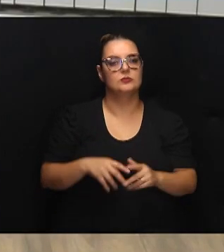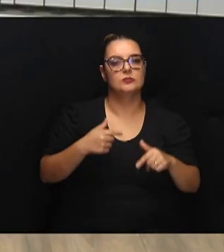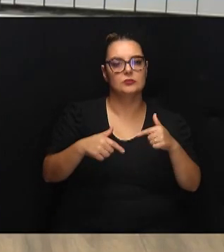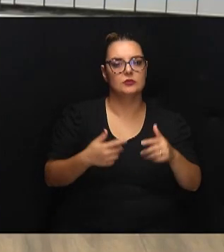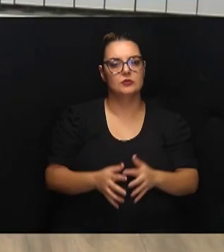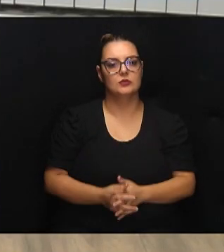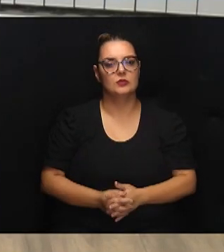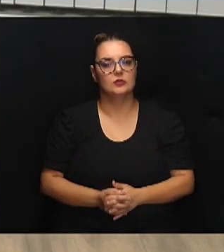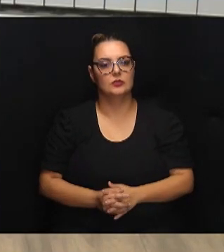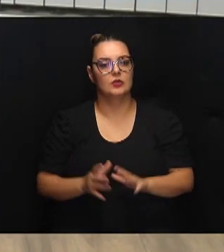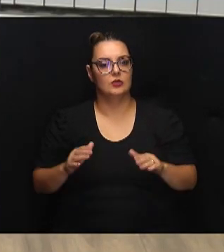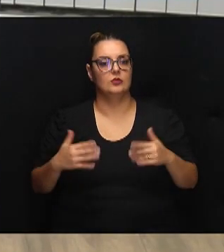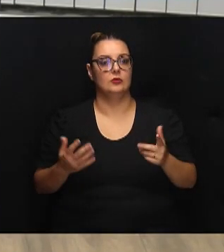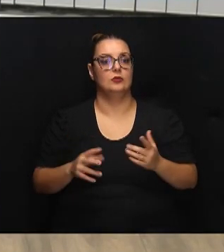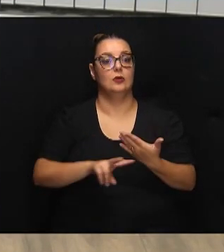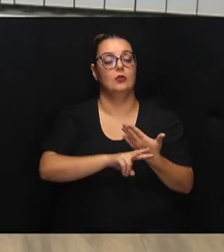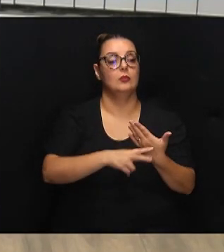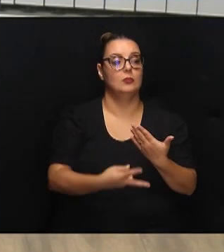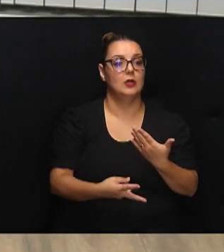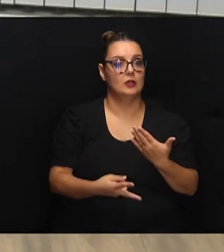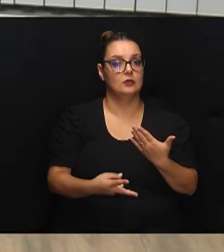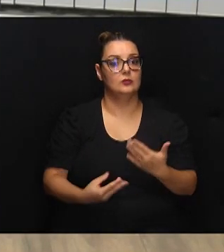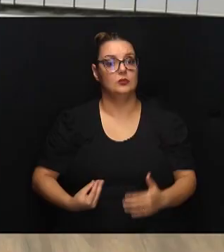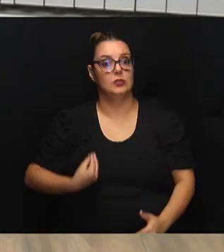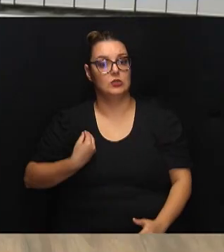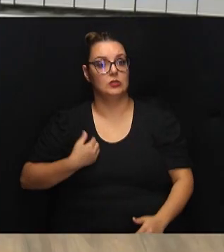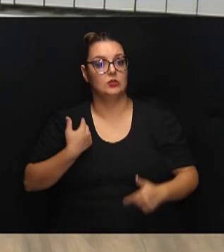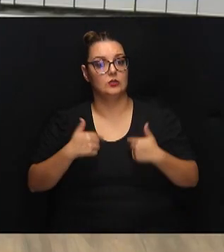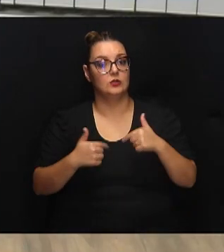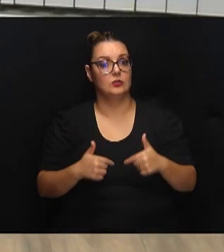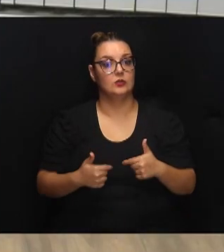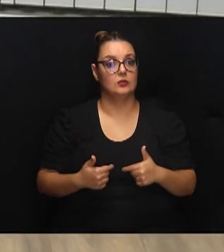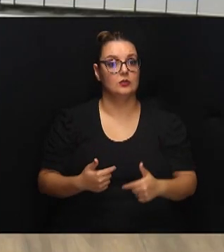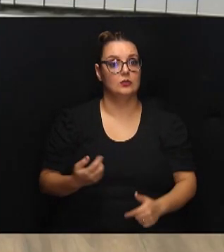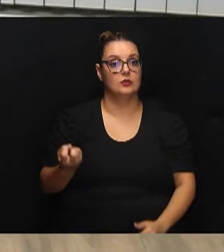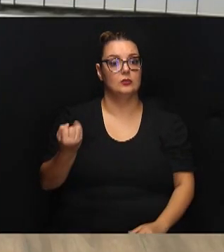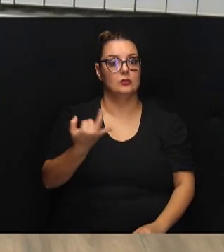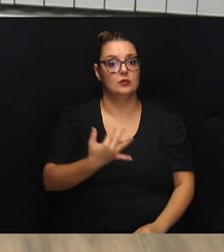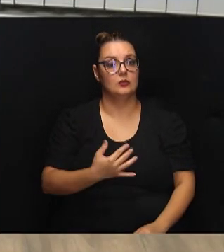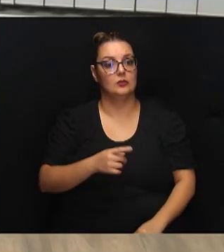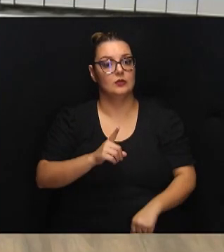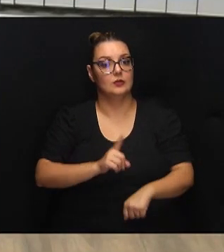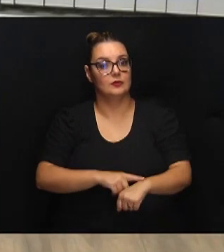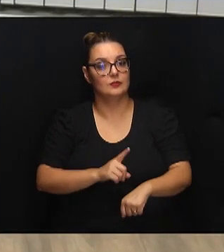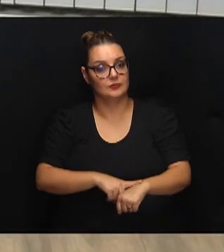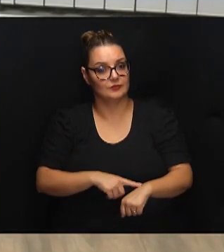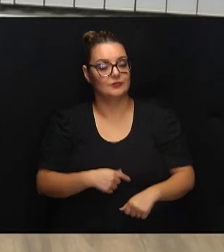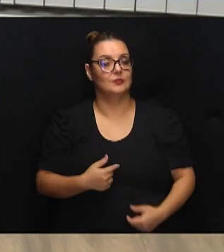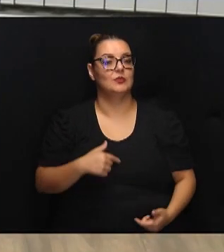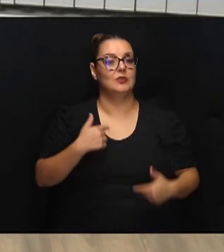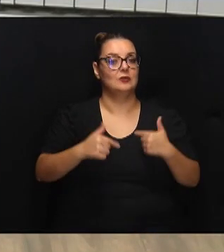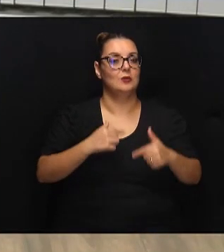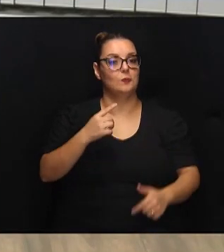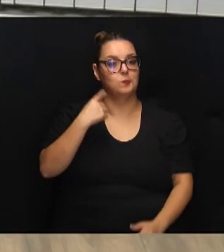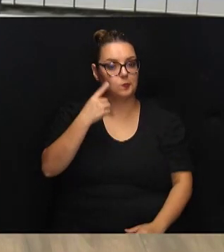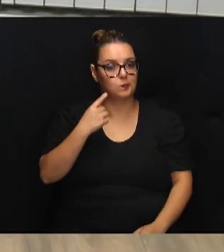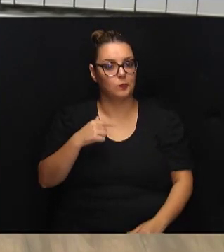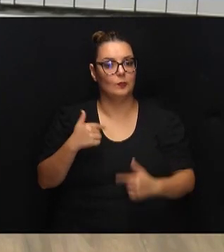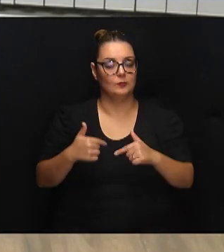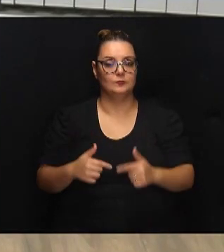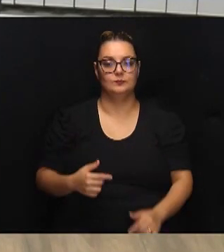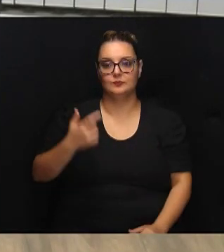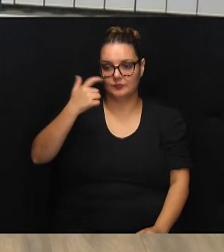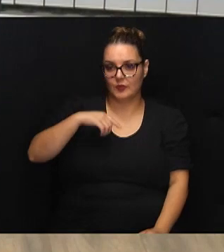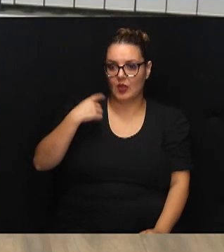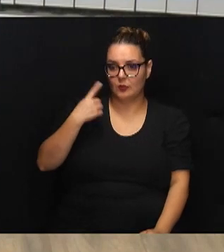Qual o impacto que isso traz na vida do trabalhador? Quanto tempo faz que você atua como advogada trabalhista? Eu sou